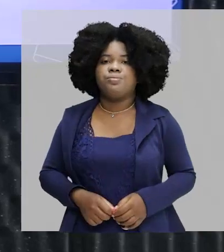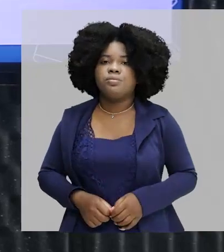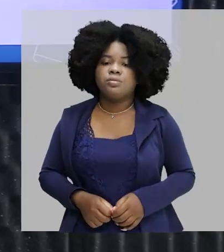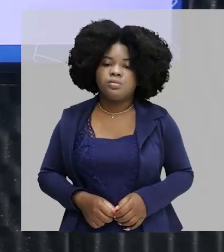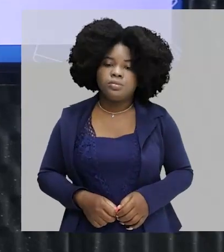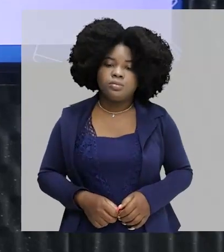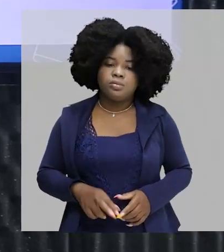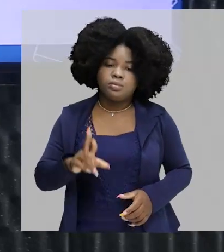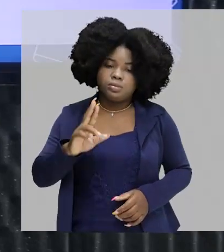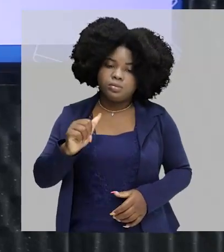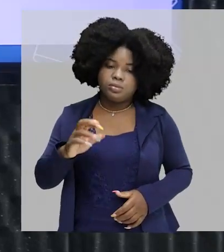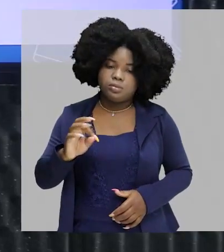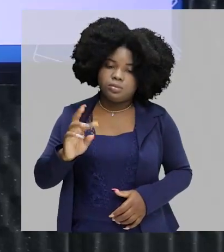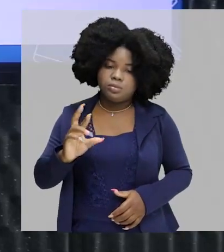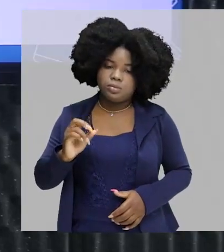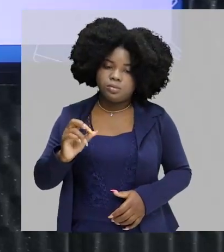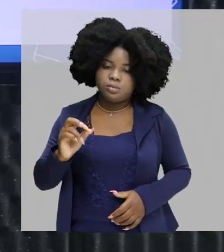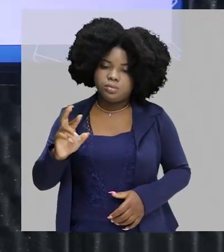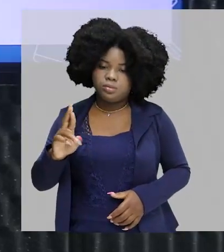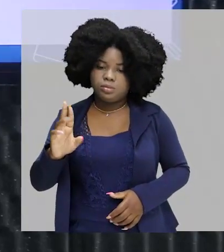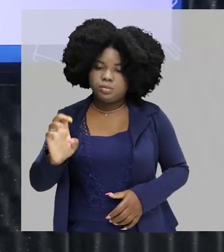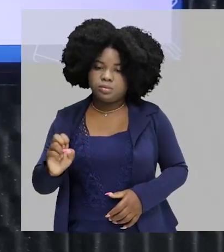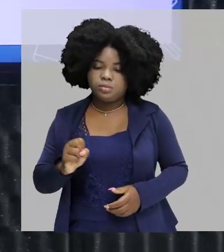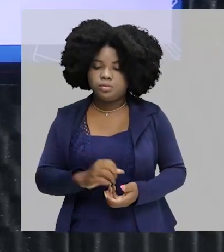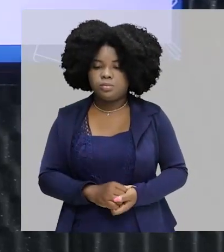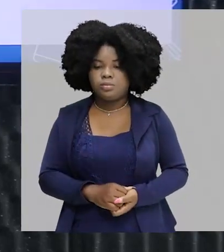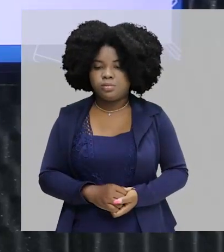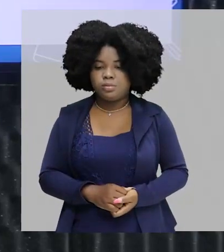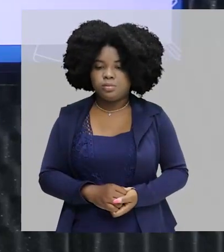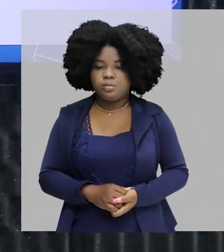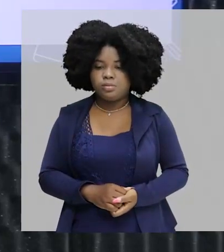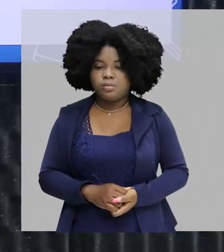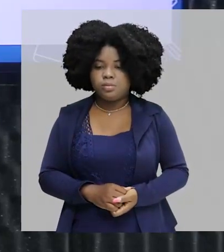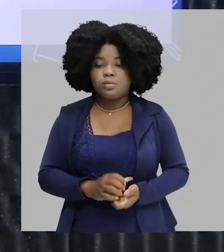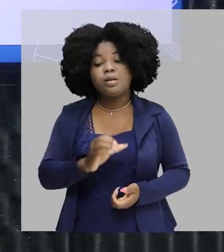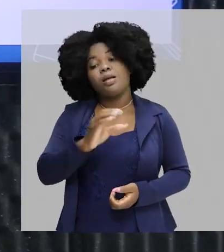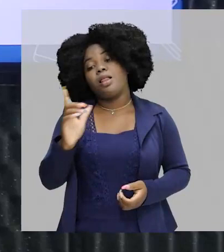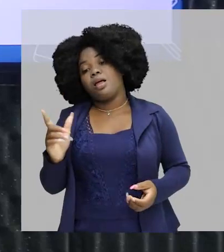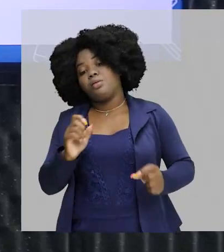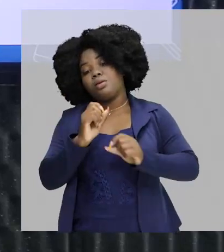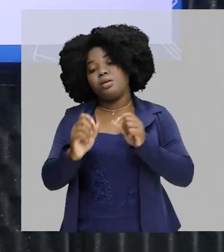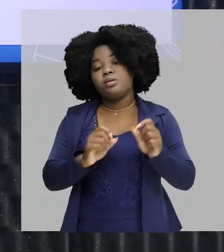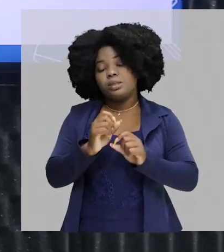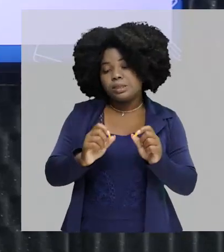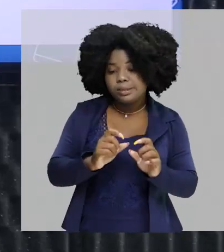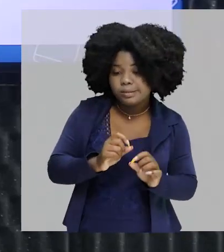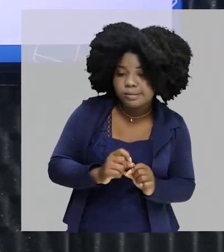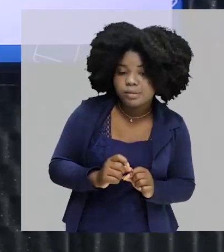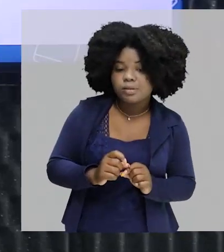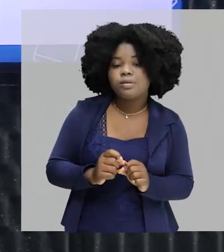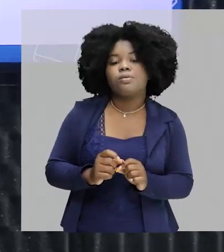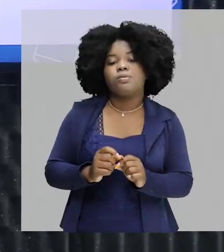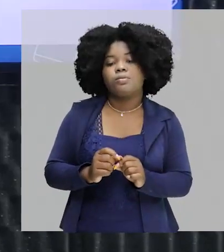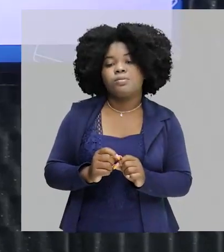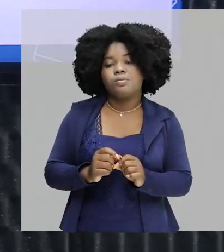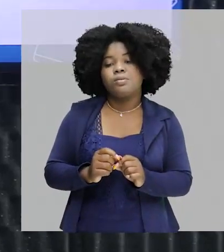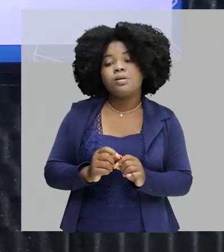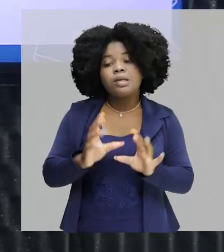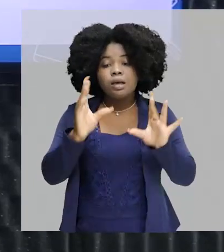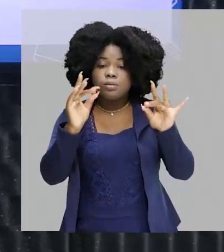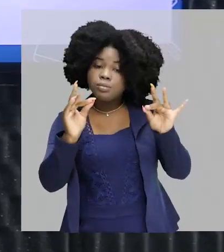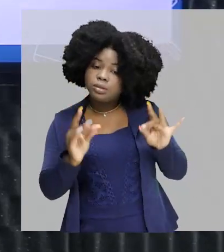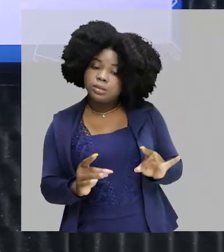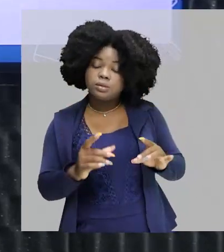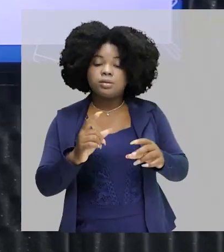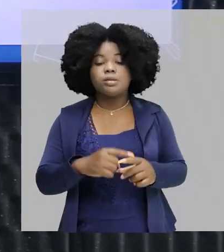os reatores nucleares, claro que aqui é uma simplificação. Existem 4, 5 tipos